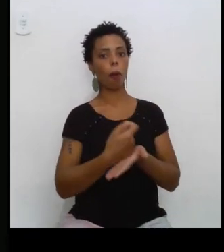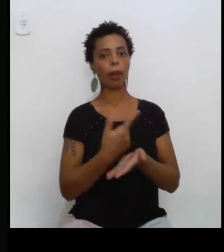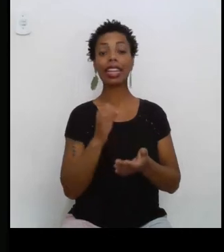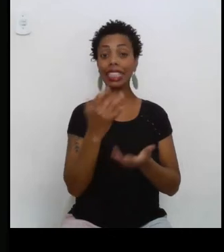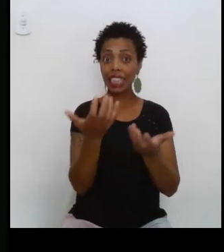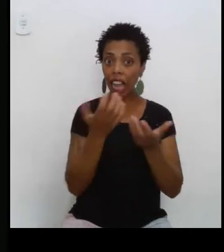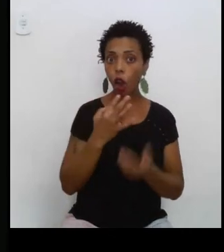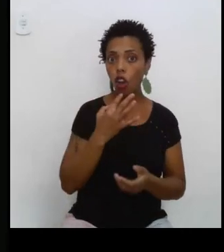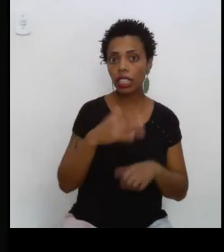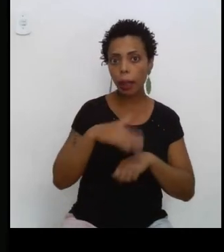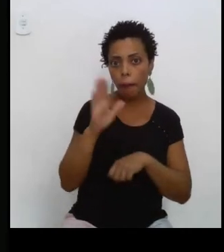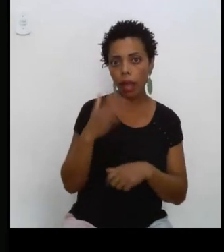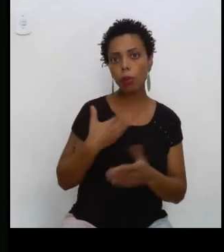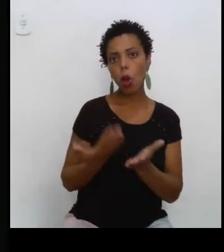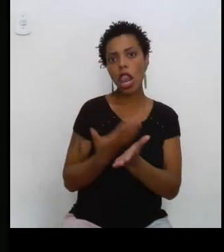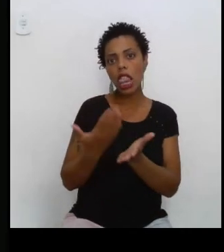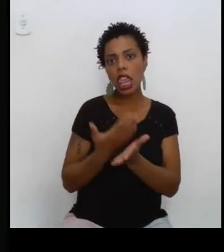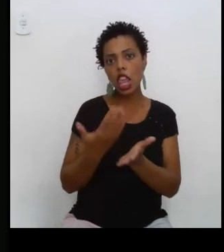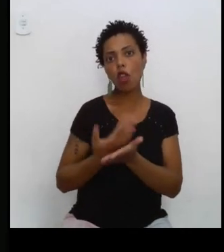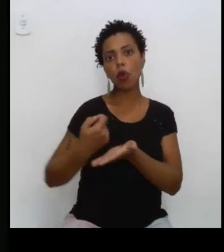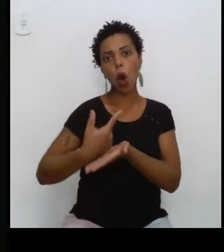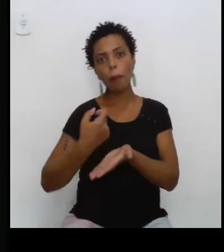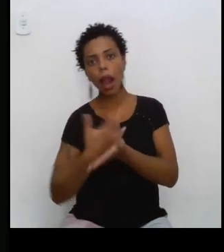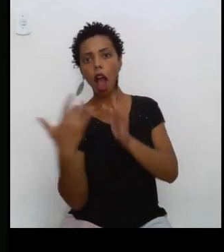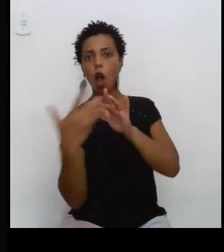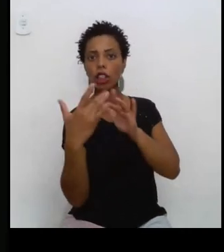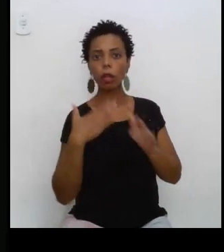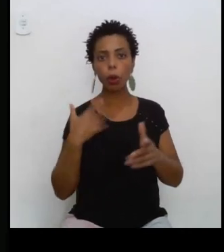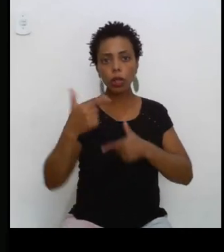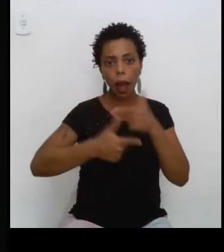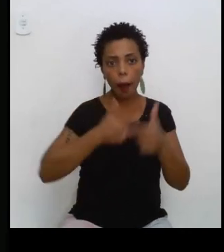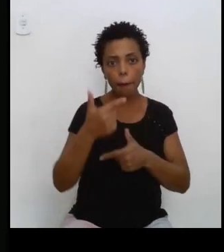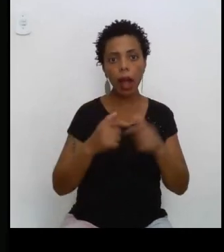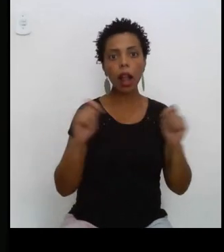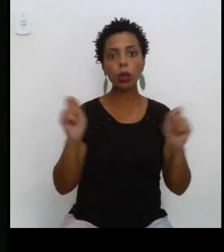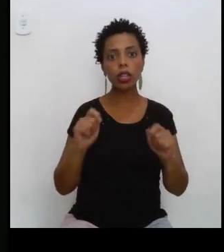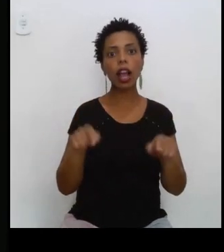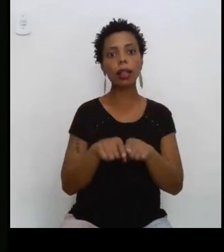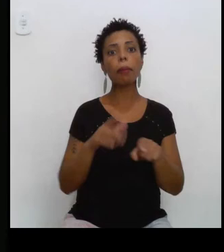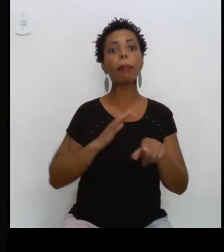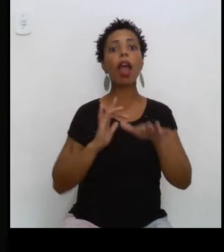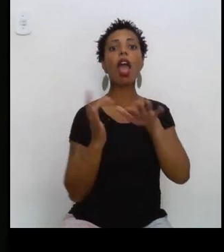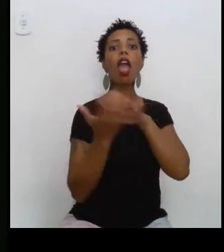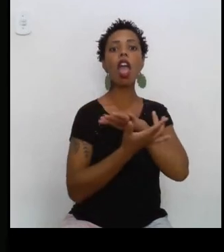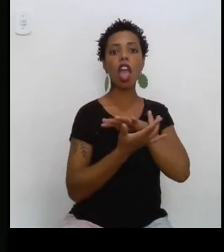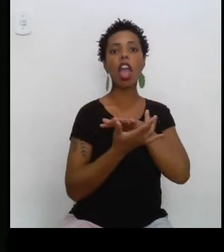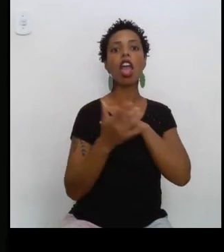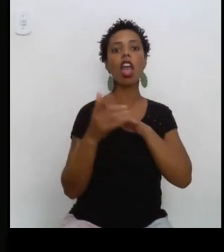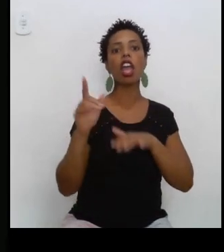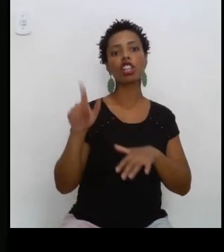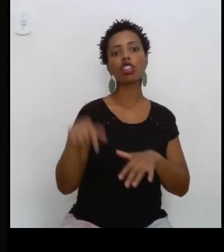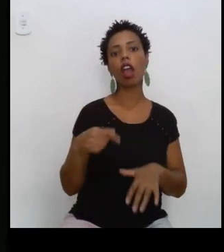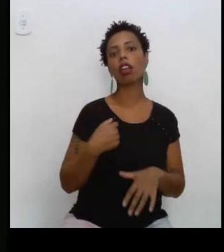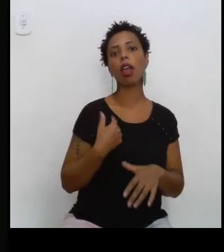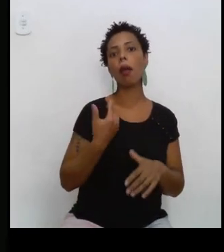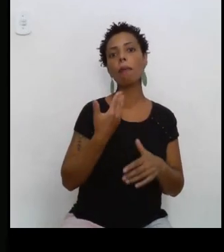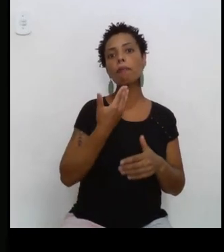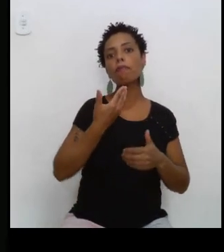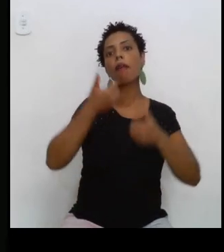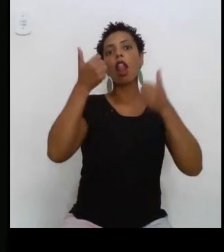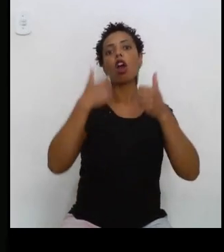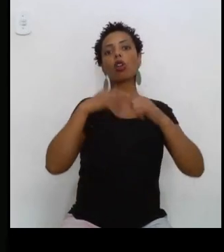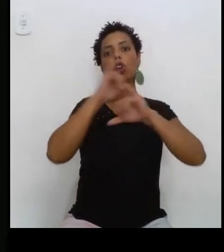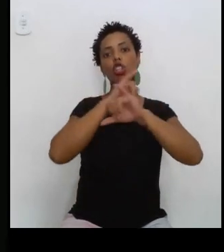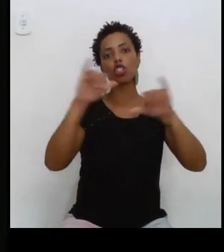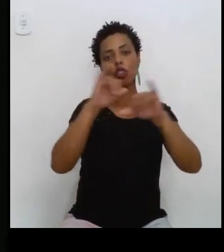comprar entrar em contato com meu trabalho também passo a minha rede social q hoje eu vou contar os trabalhos que o meu